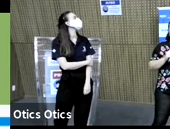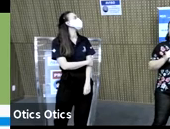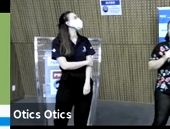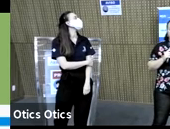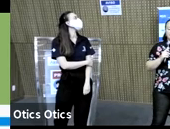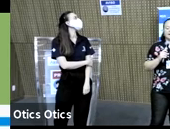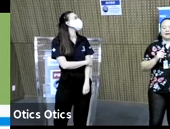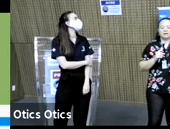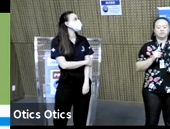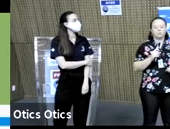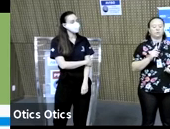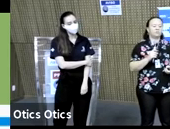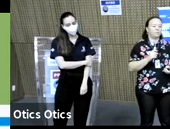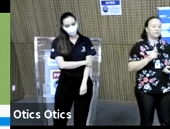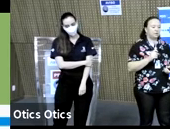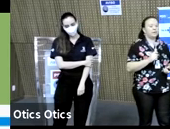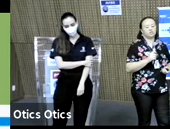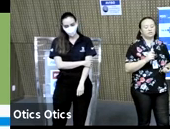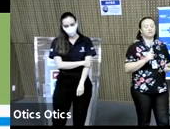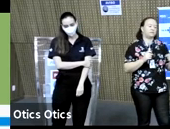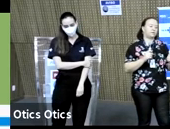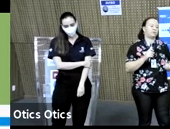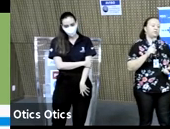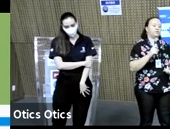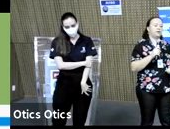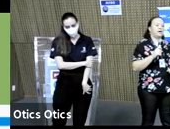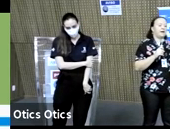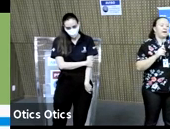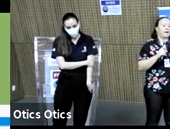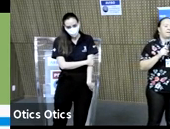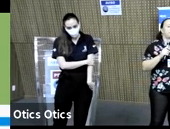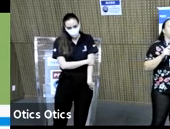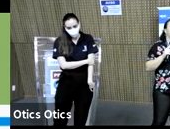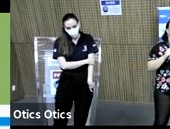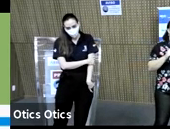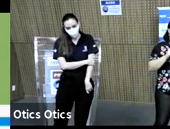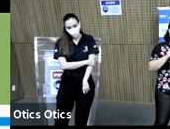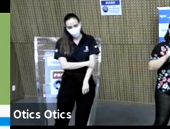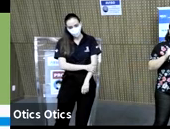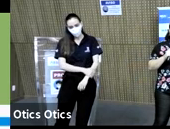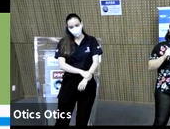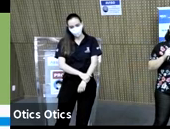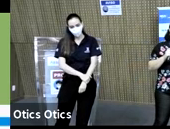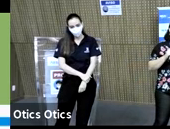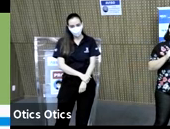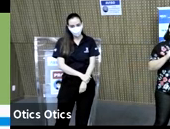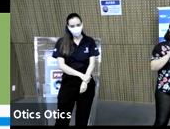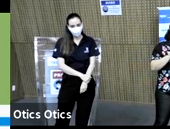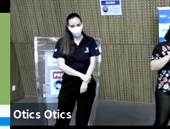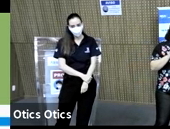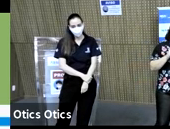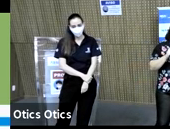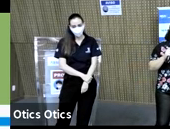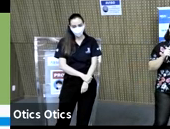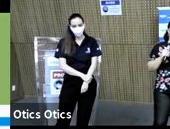ao sistema e análise de produção mensalmente, que são nas reuniões mensal da equipe, a gente fazer a análise